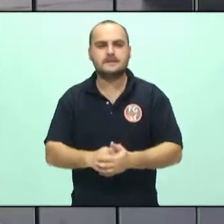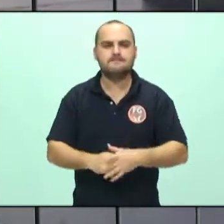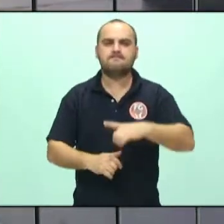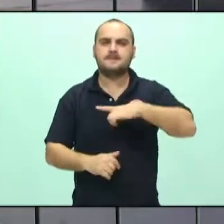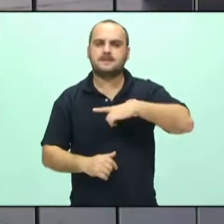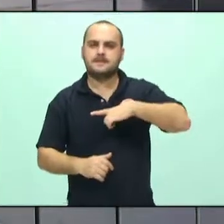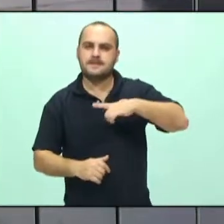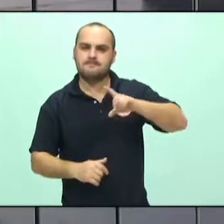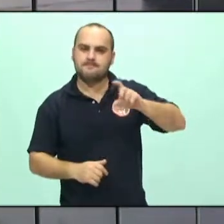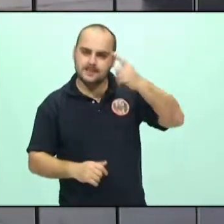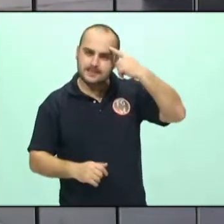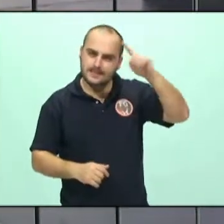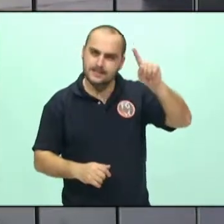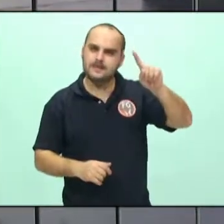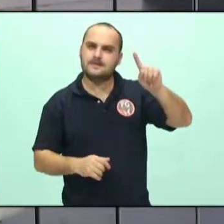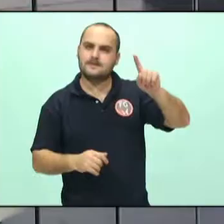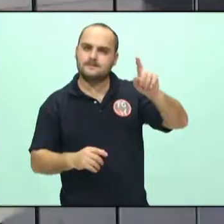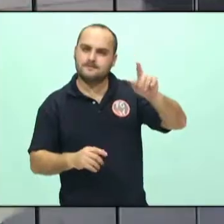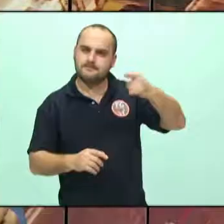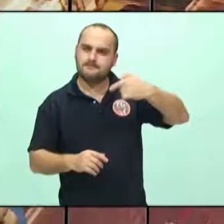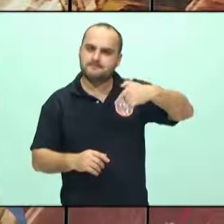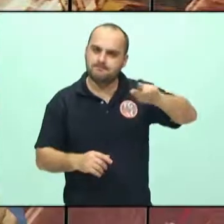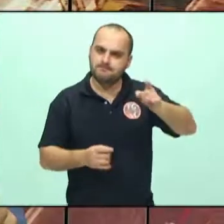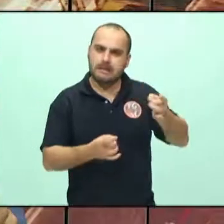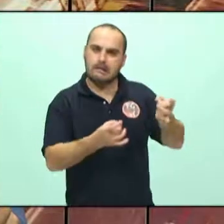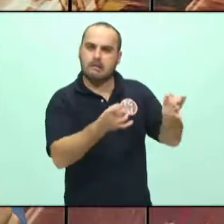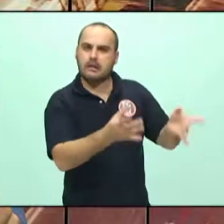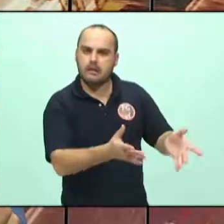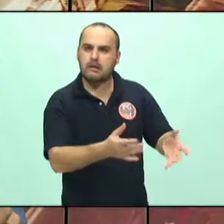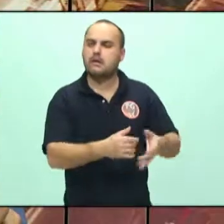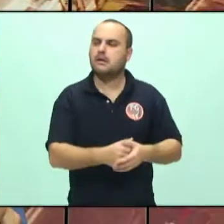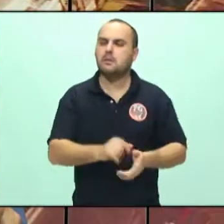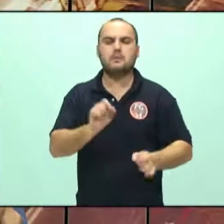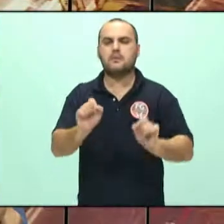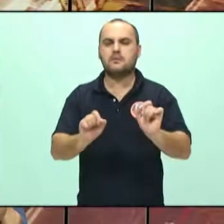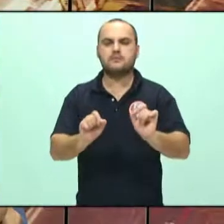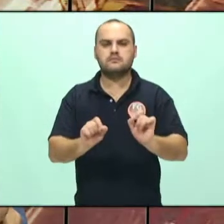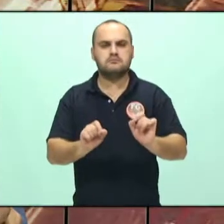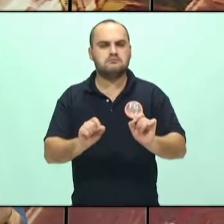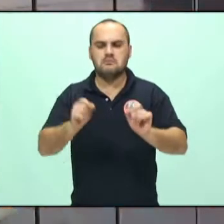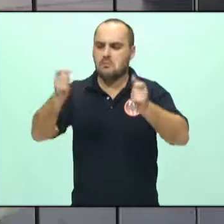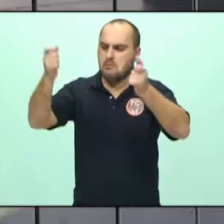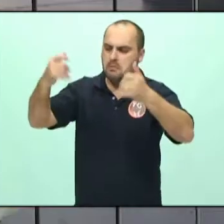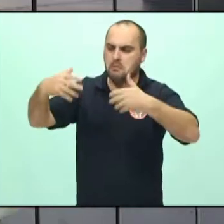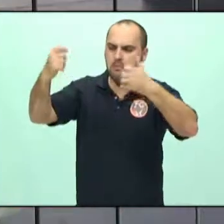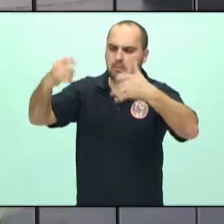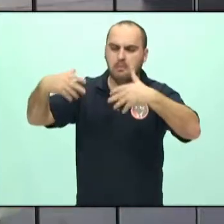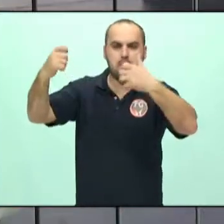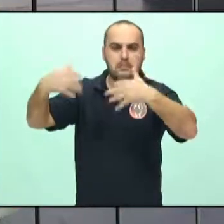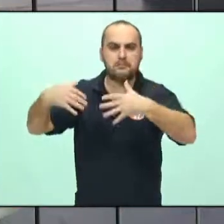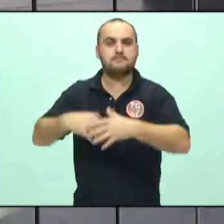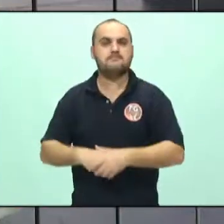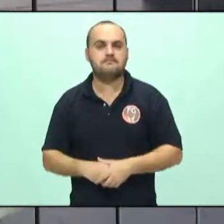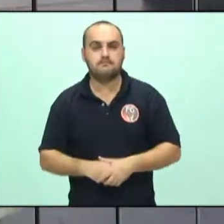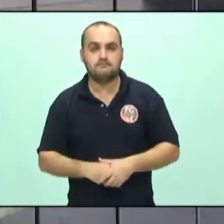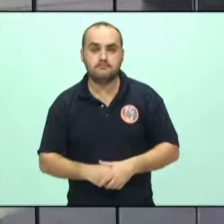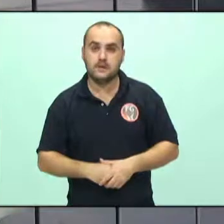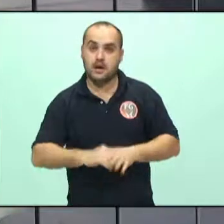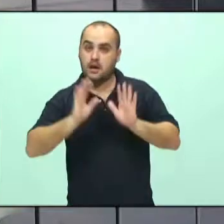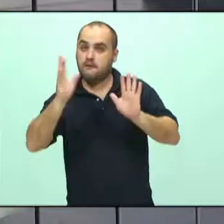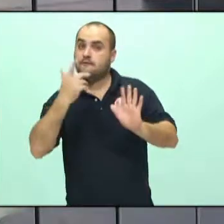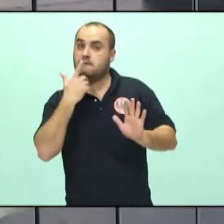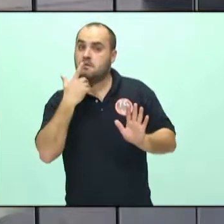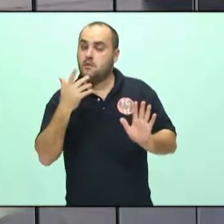validade dos componentes do sangue. Foi um show. E aí ele nos disse, olha, o que nós